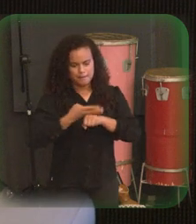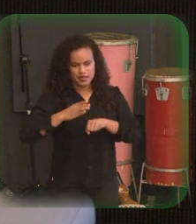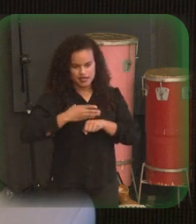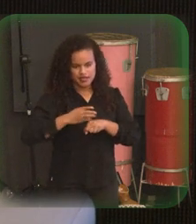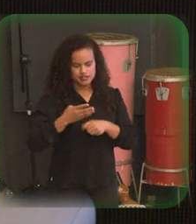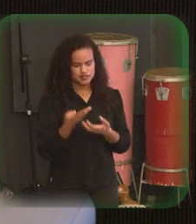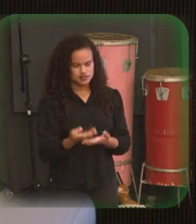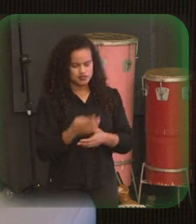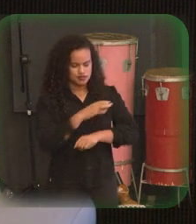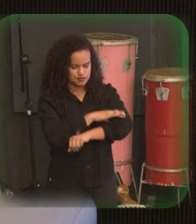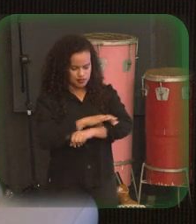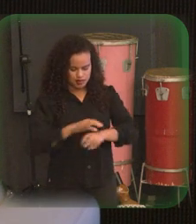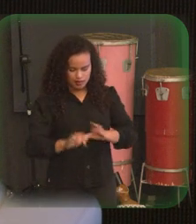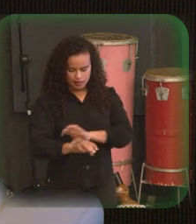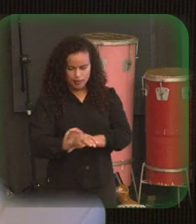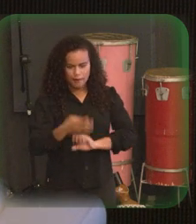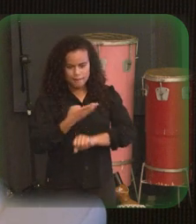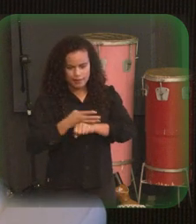manga comprida.